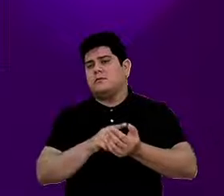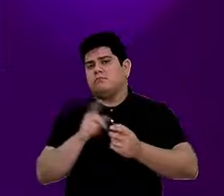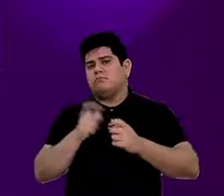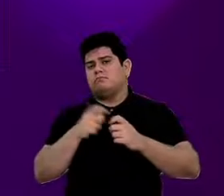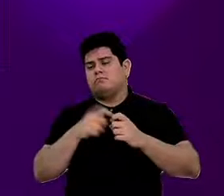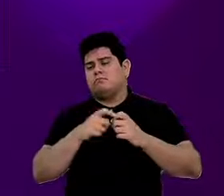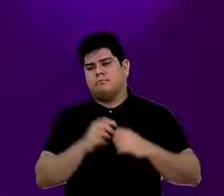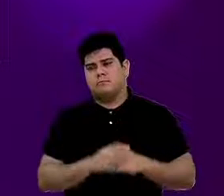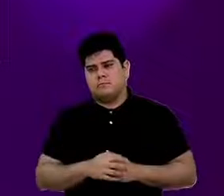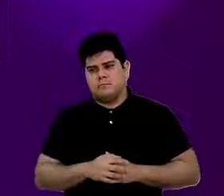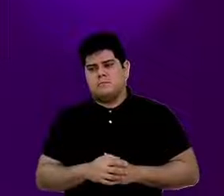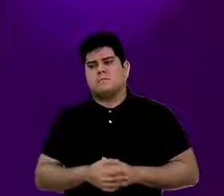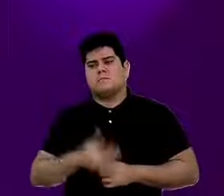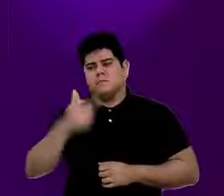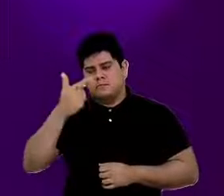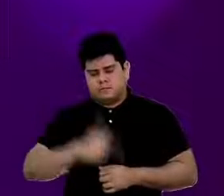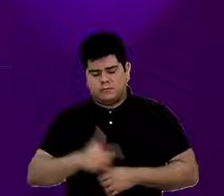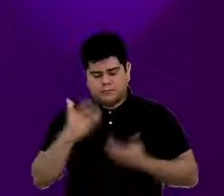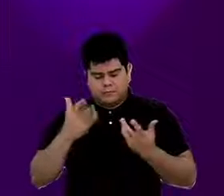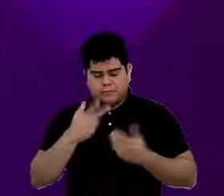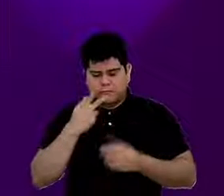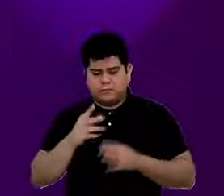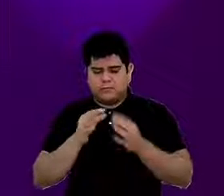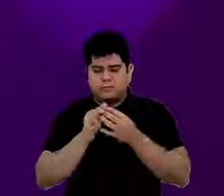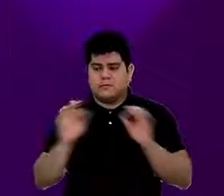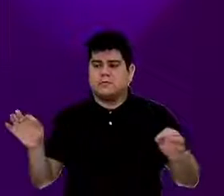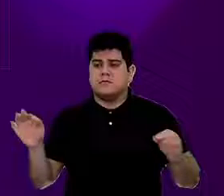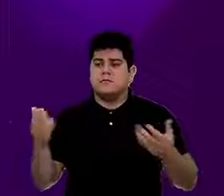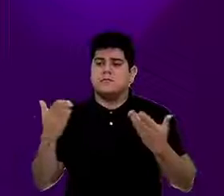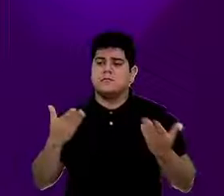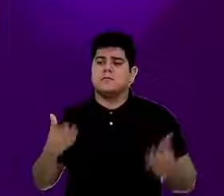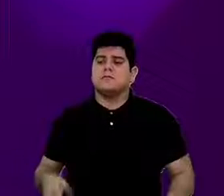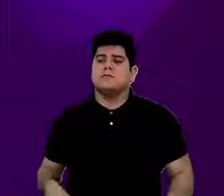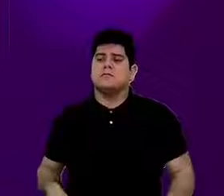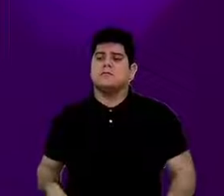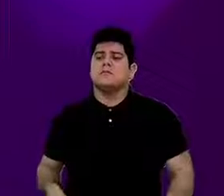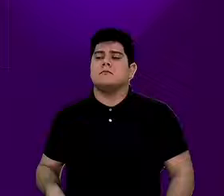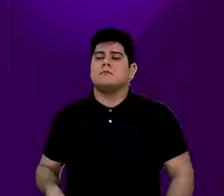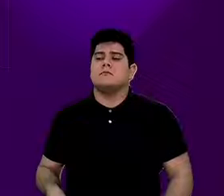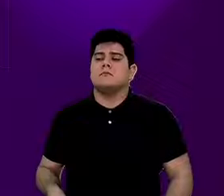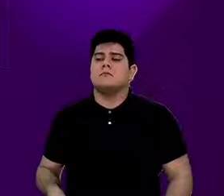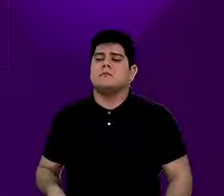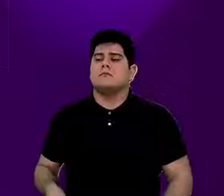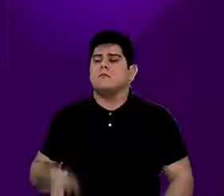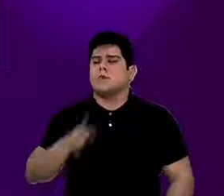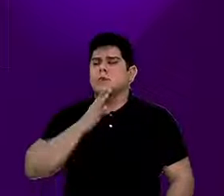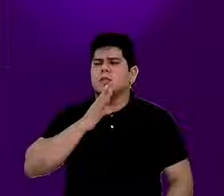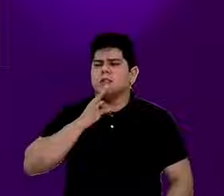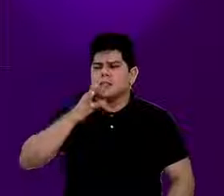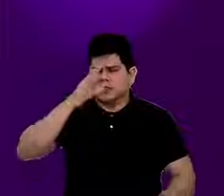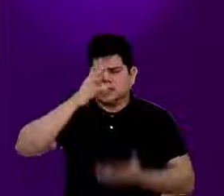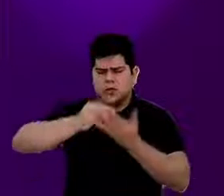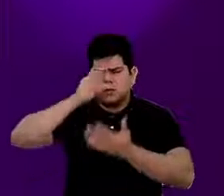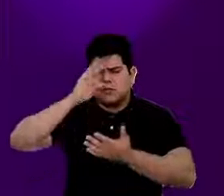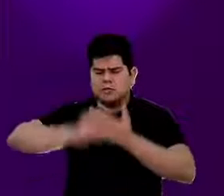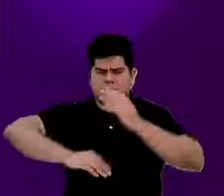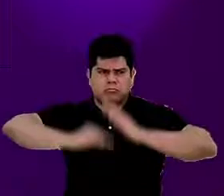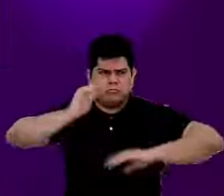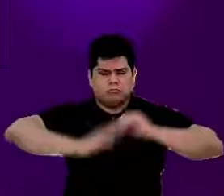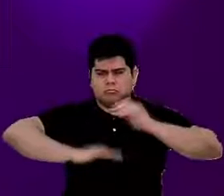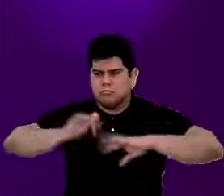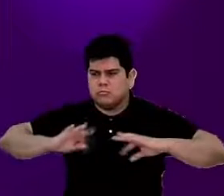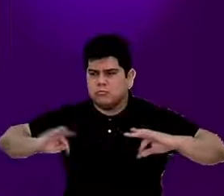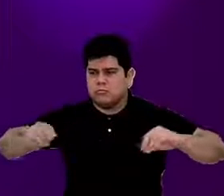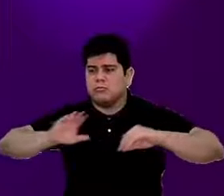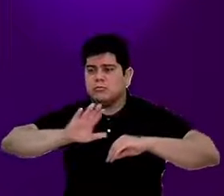E, mais uma vez, aqui eu gosto sempre de citar essa frase do Jung: conheça todas as teorias, domine todas as técnicas, mas